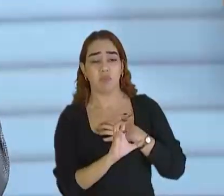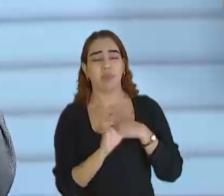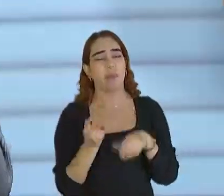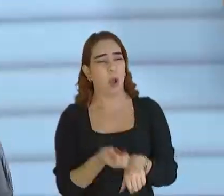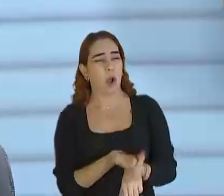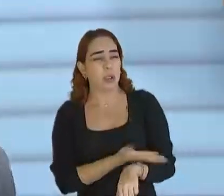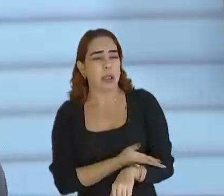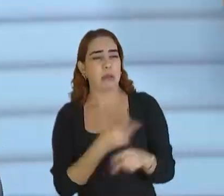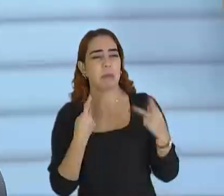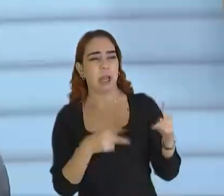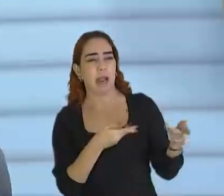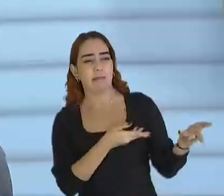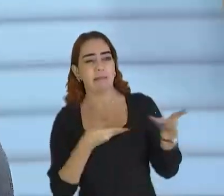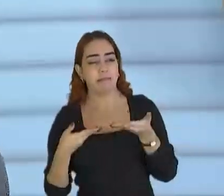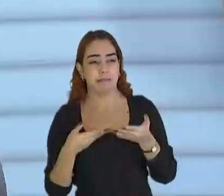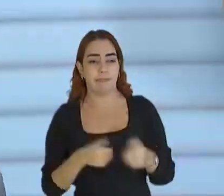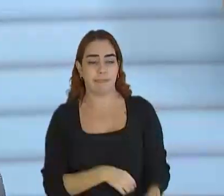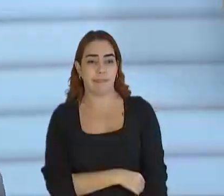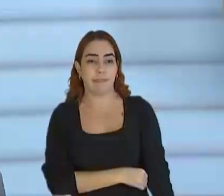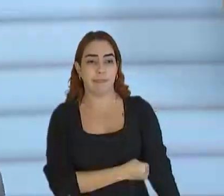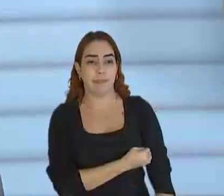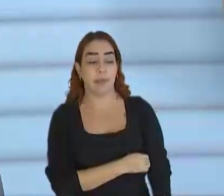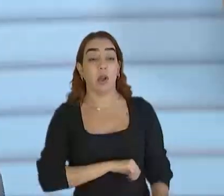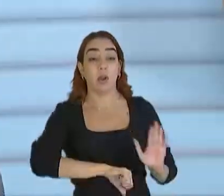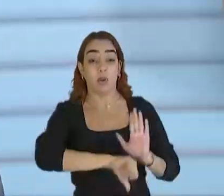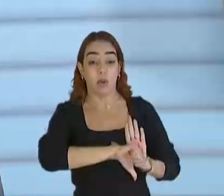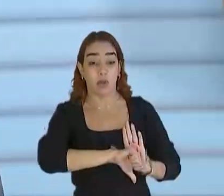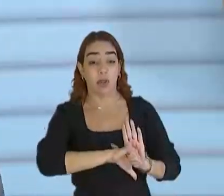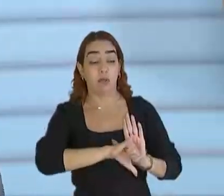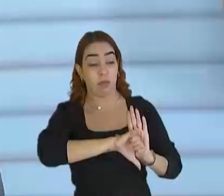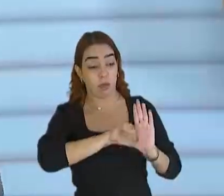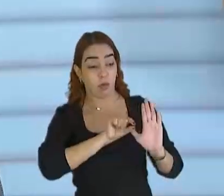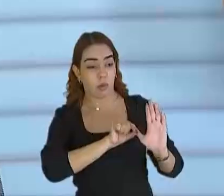Veja, o crime é um fenômeno multidimensional: ele é social,